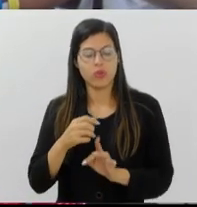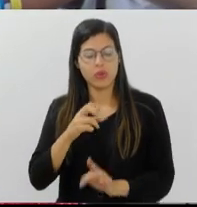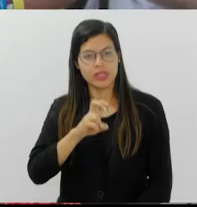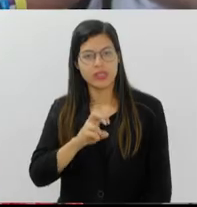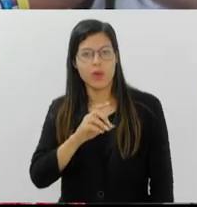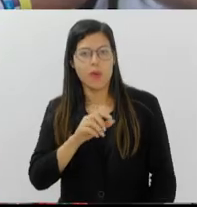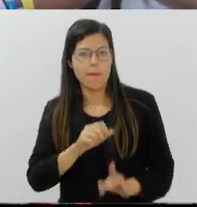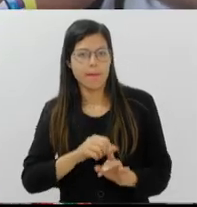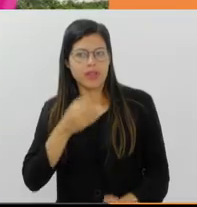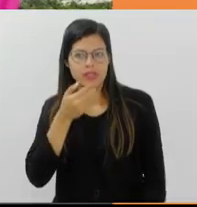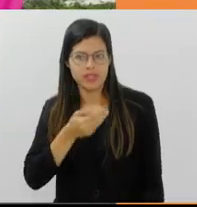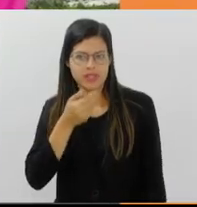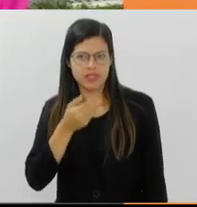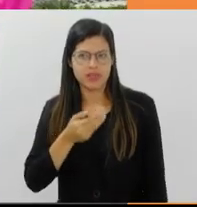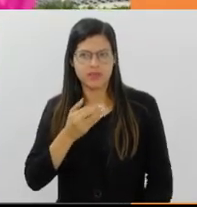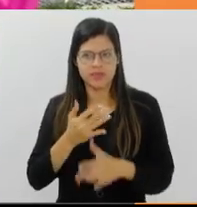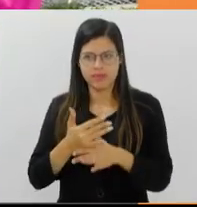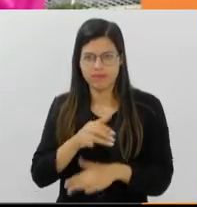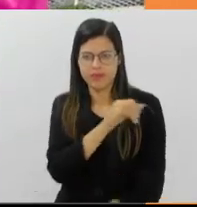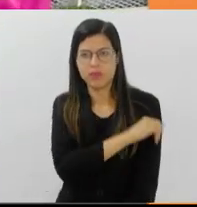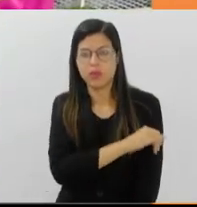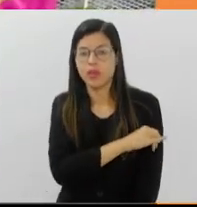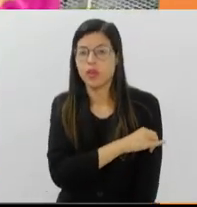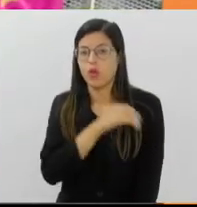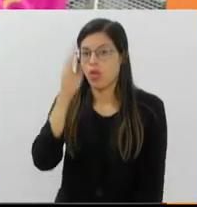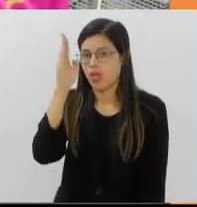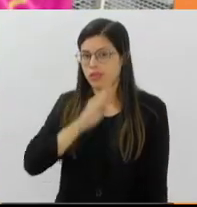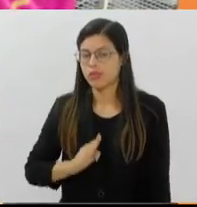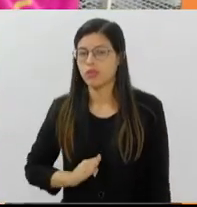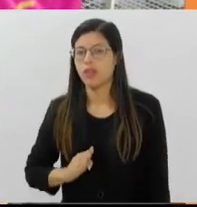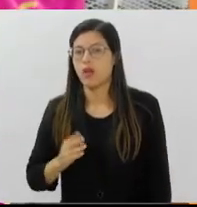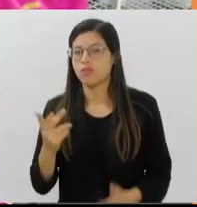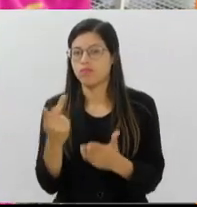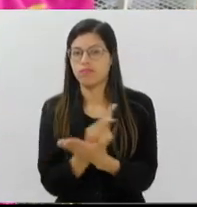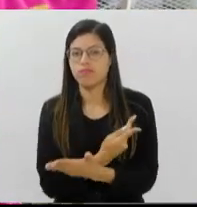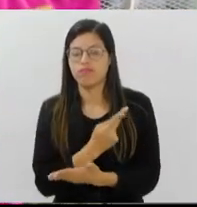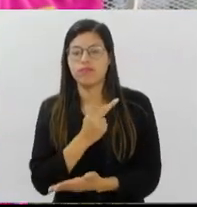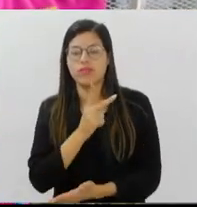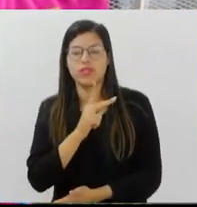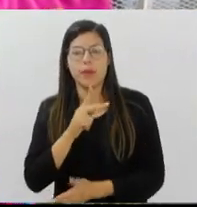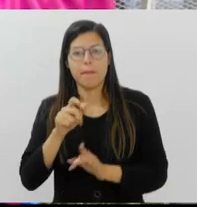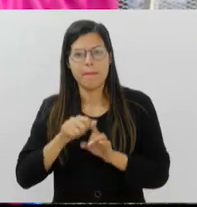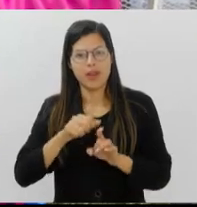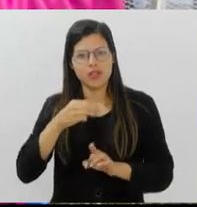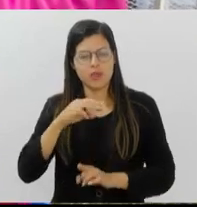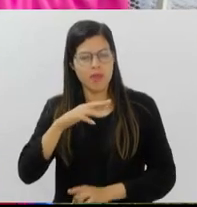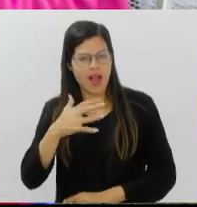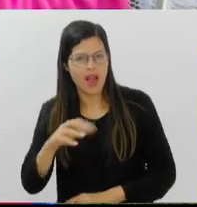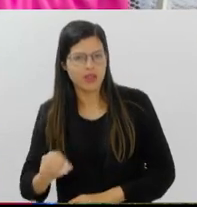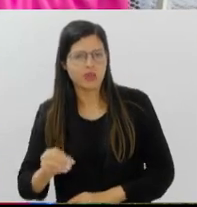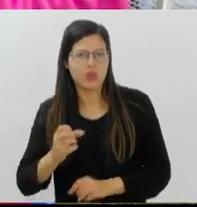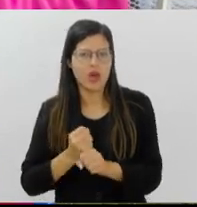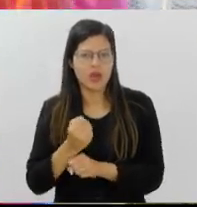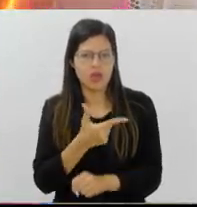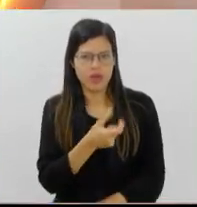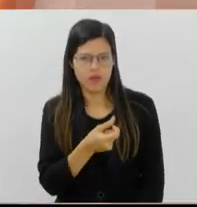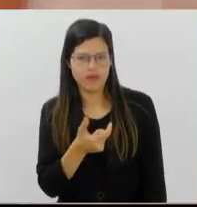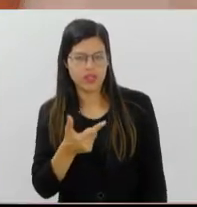na cidade do Rio de Janeiro. Já a etapa nacional está prevista para acontecer em março de 2025, em